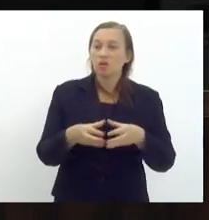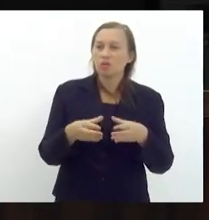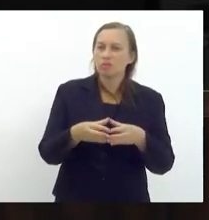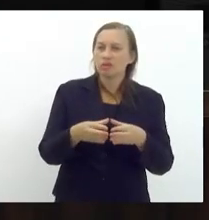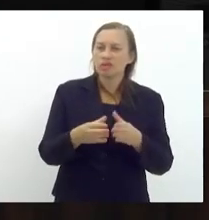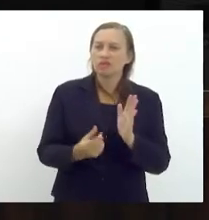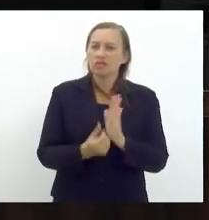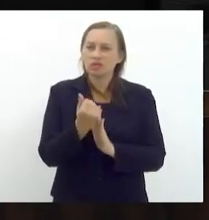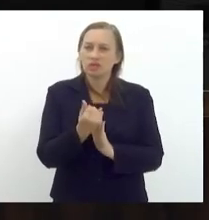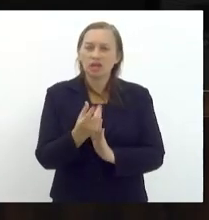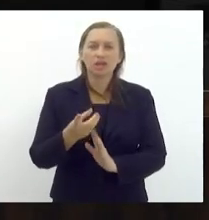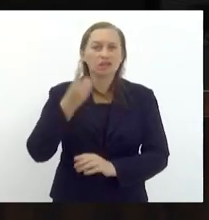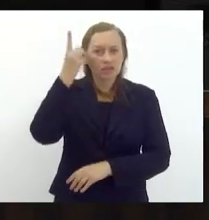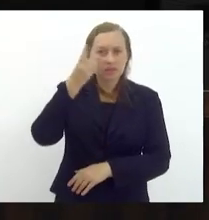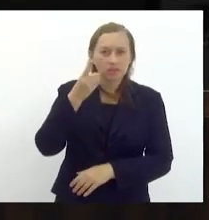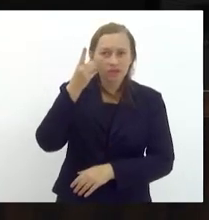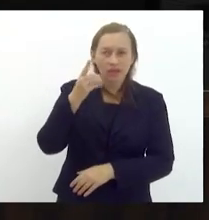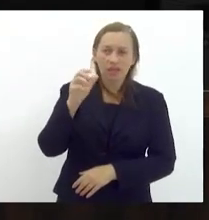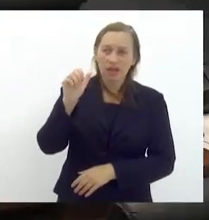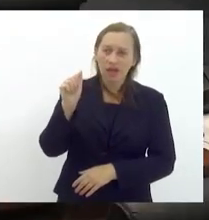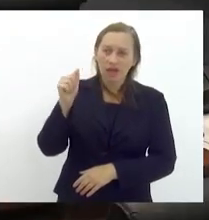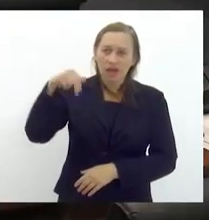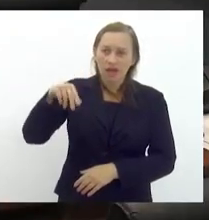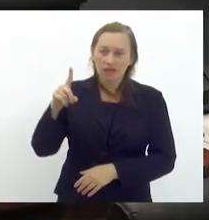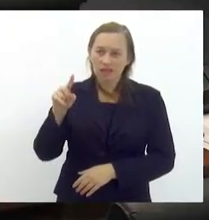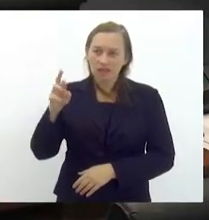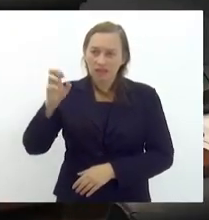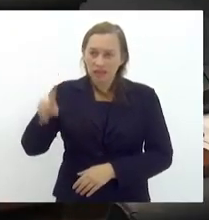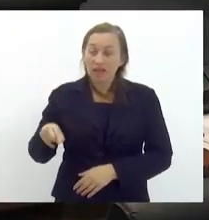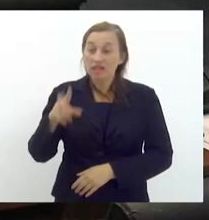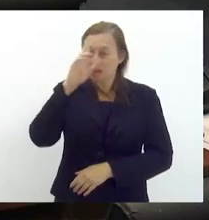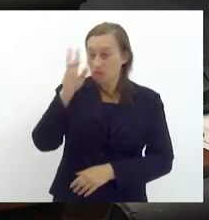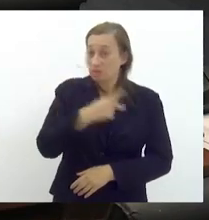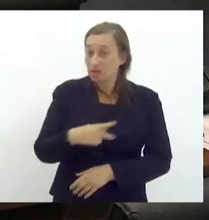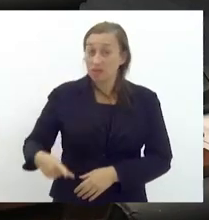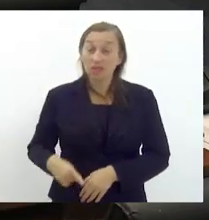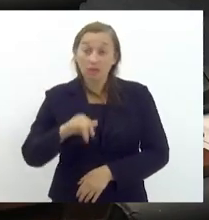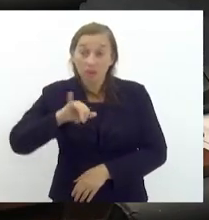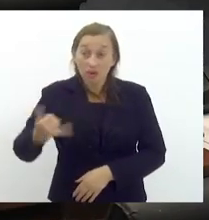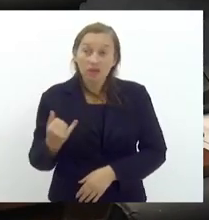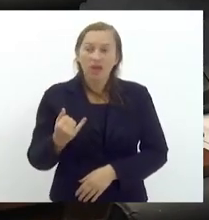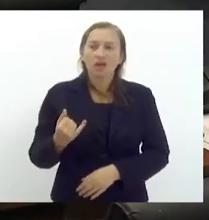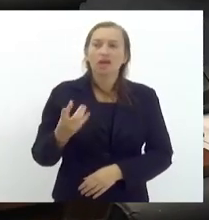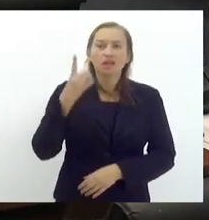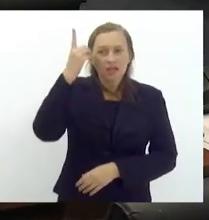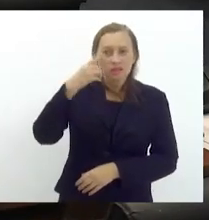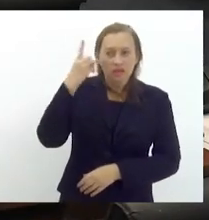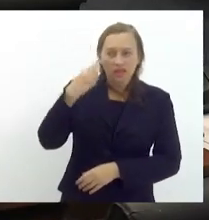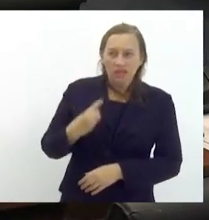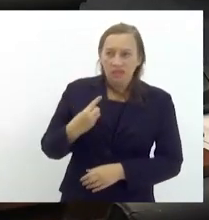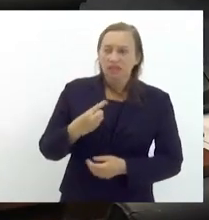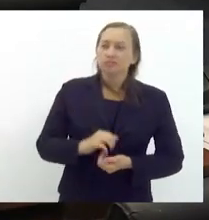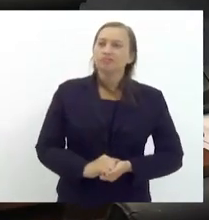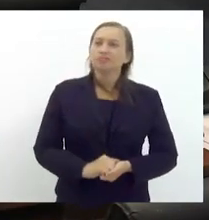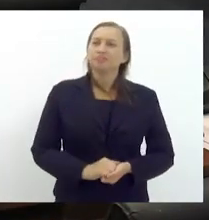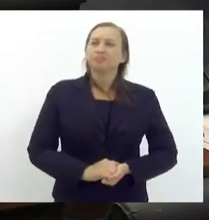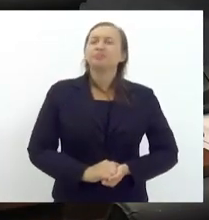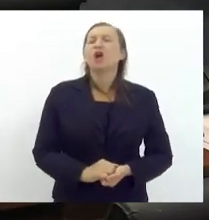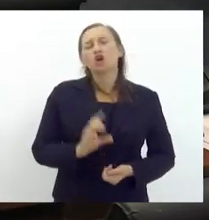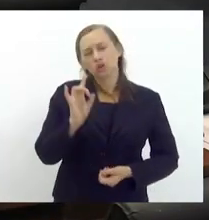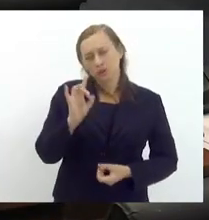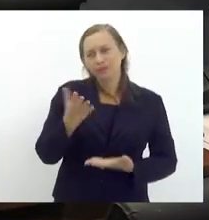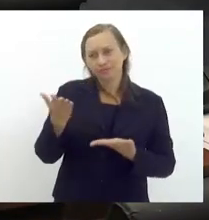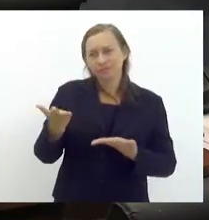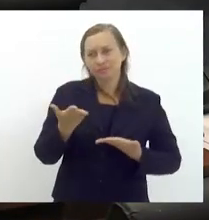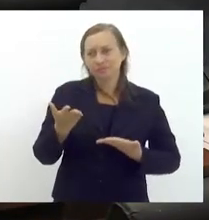nosso querido amigo André Correia Presidente eu vou aproveitar Cadê a deputada Dani deputada Dani só